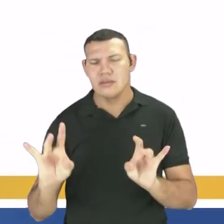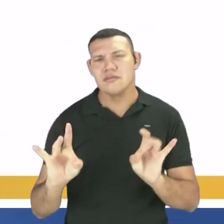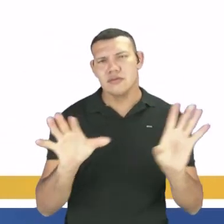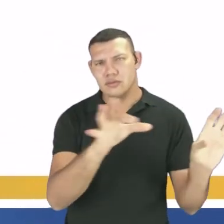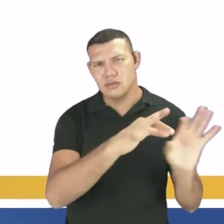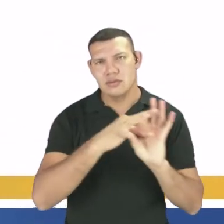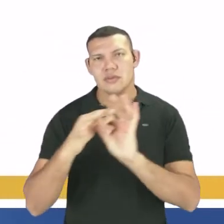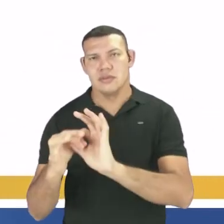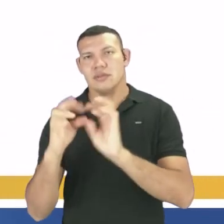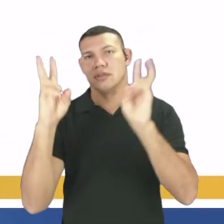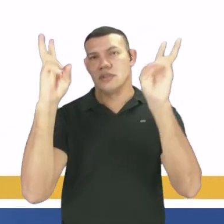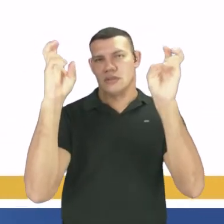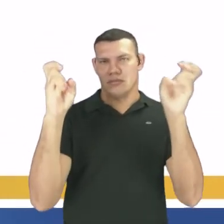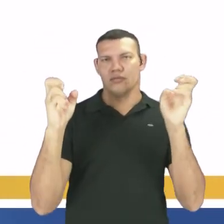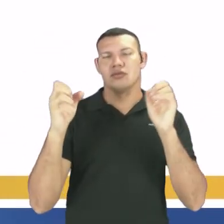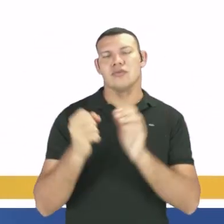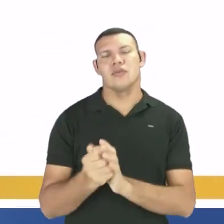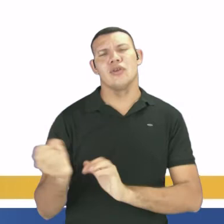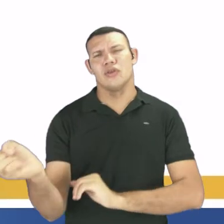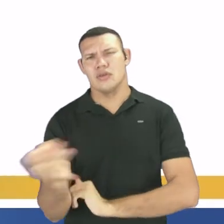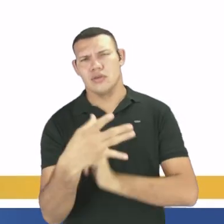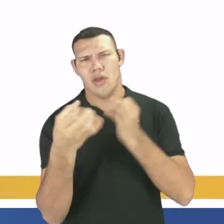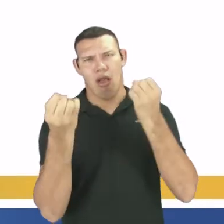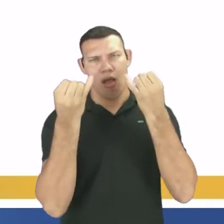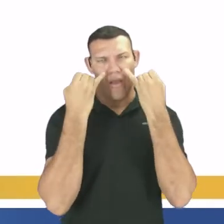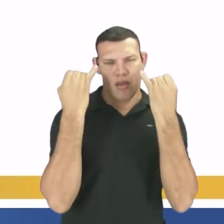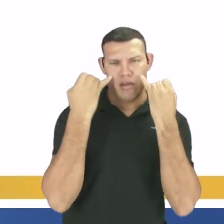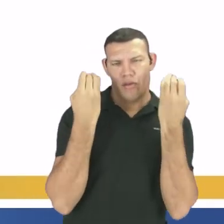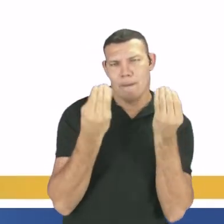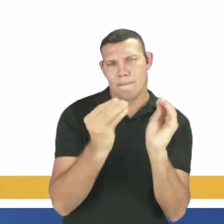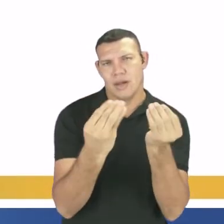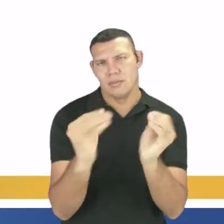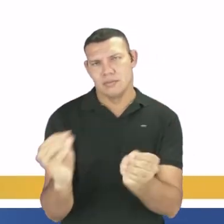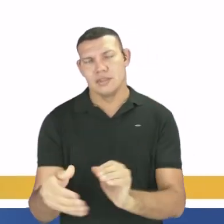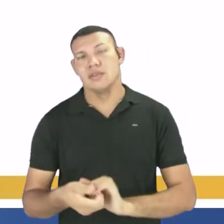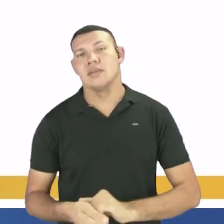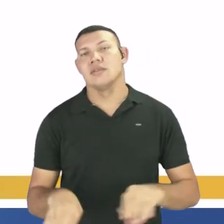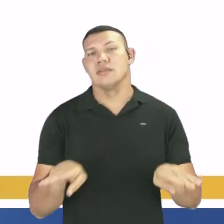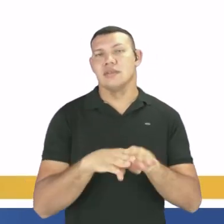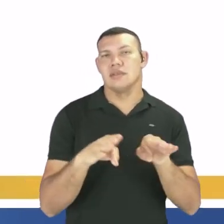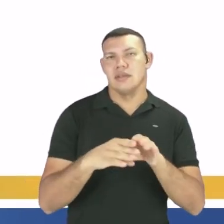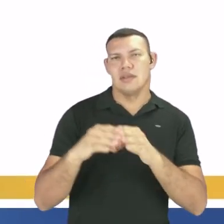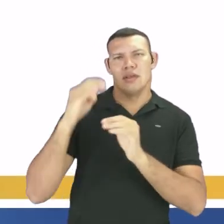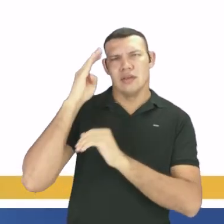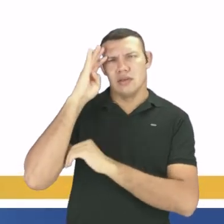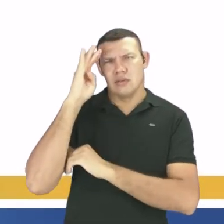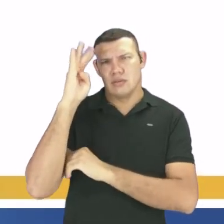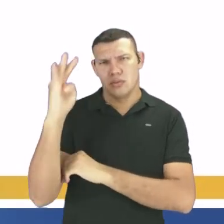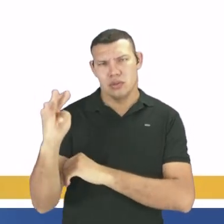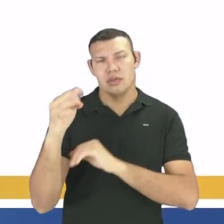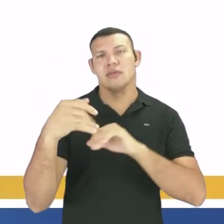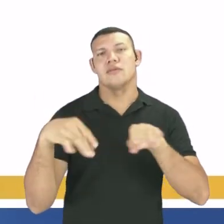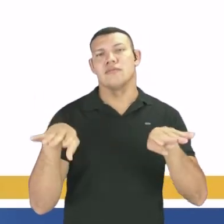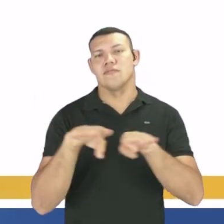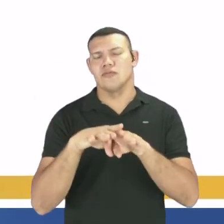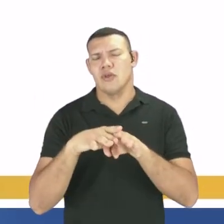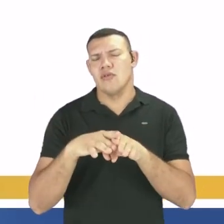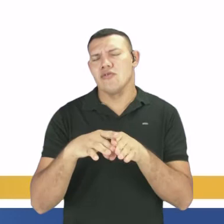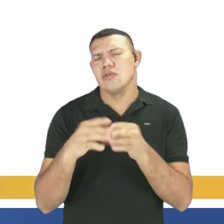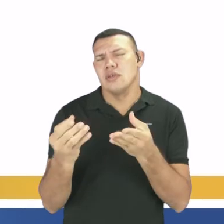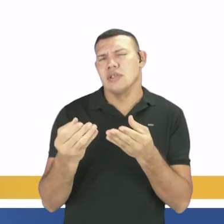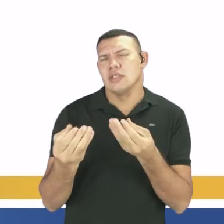o tema por meio de novas informações, apresentando suas teses com fundamentação